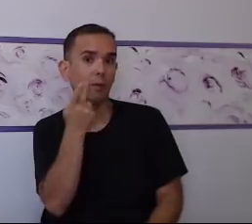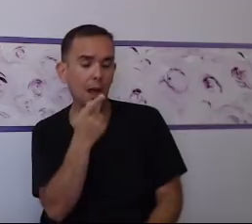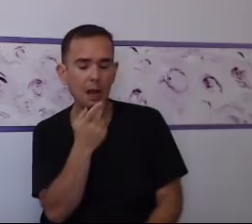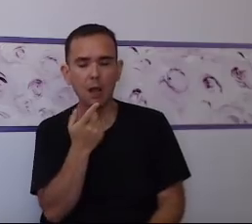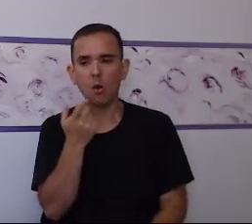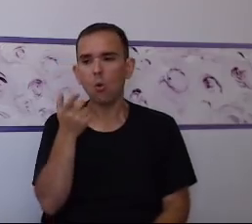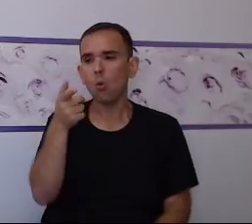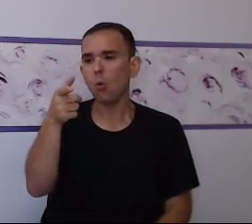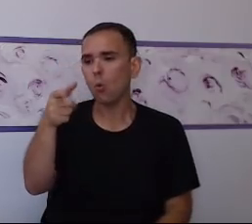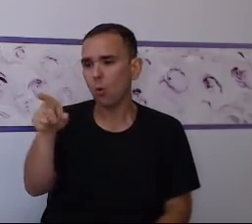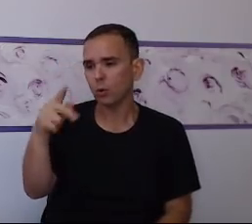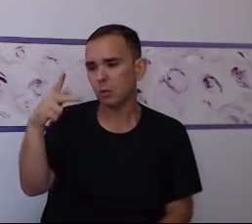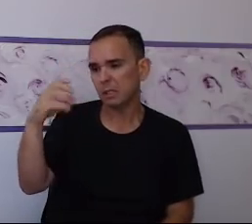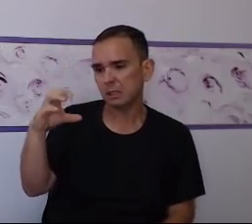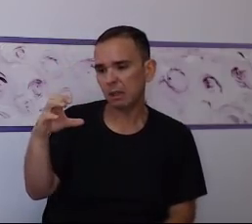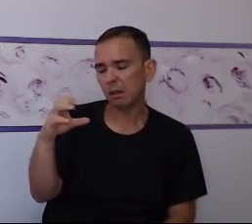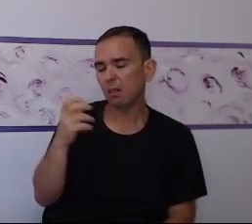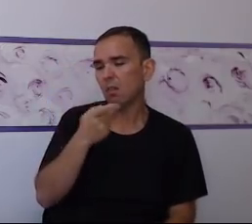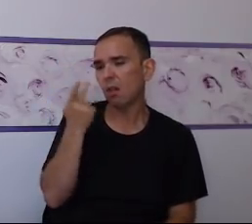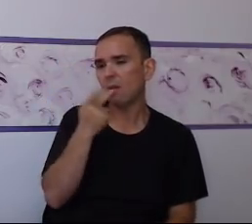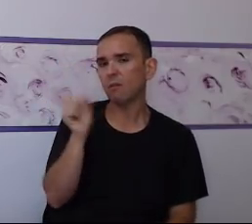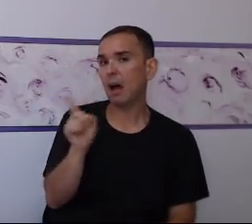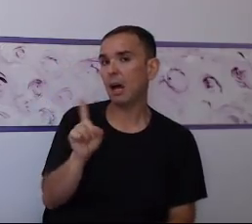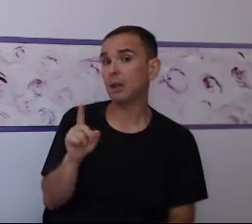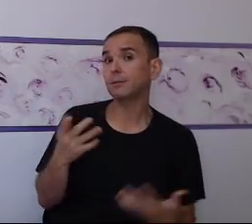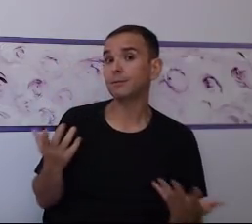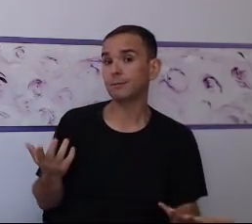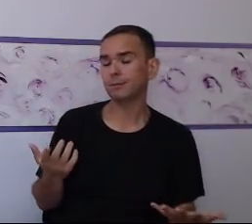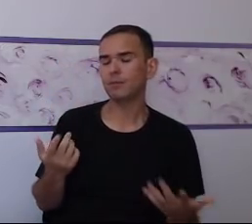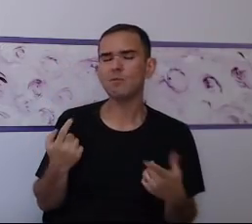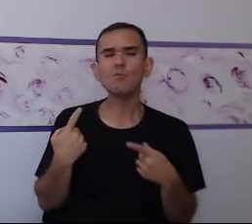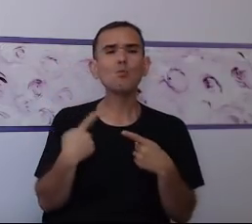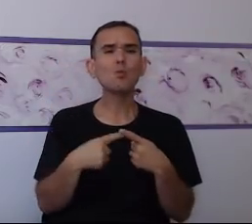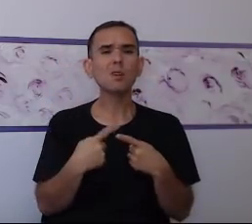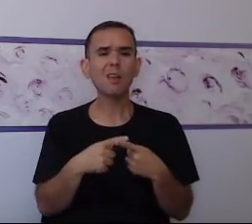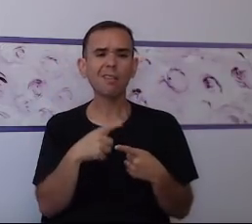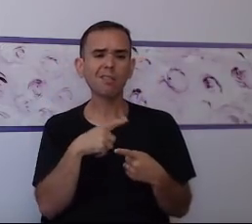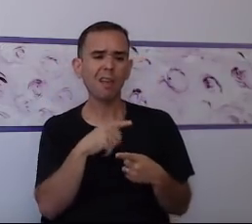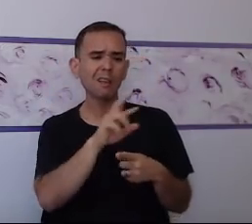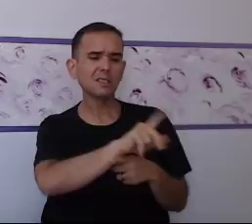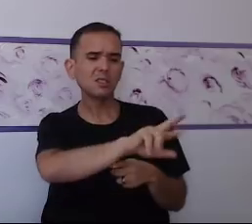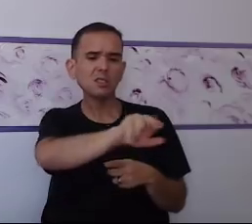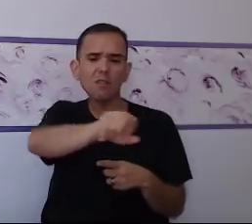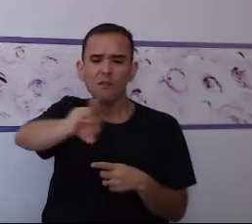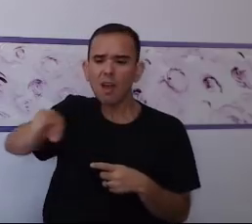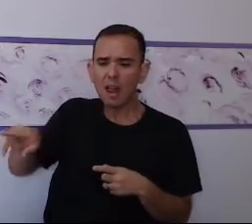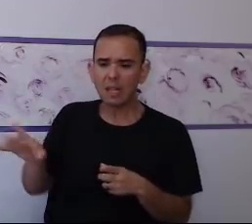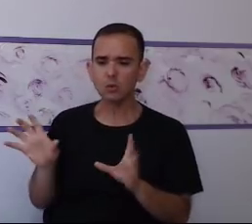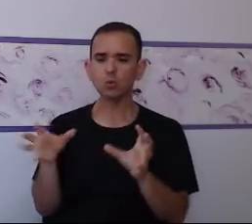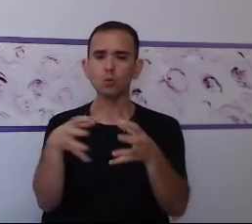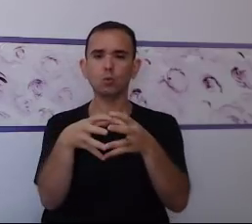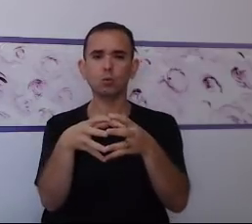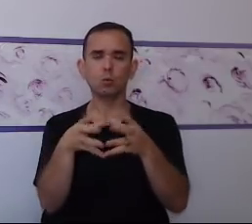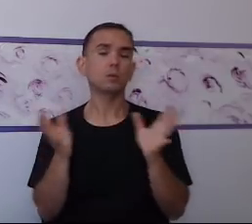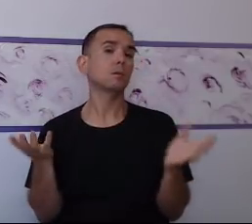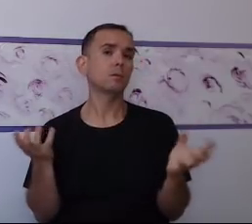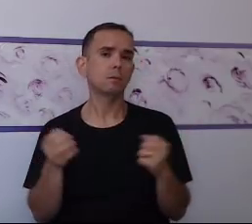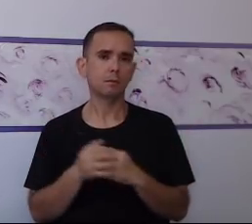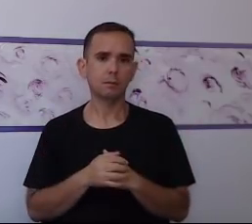outro aluno com paralisia cerebral não fala. Então, por que a gente tem essa diferença entre nossos alunos com paralisia